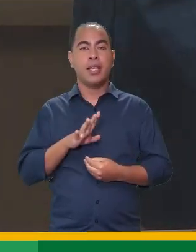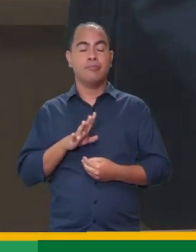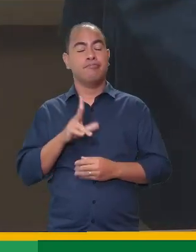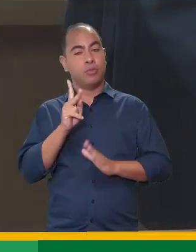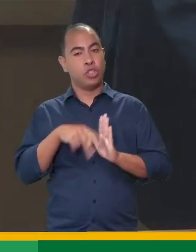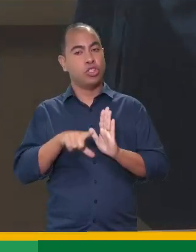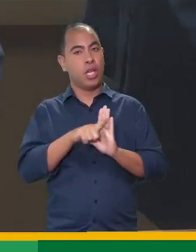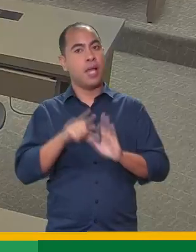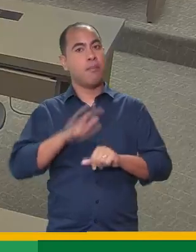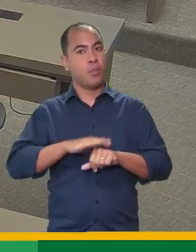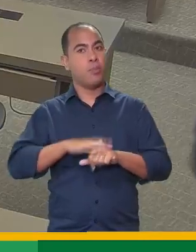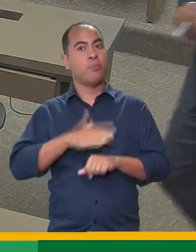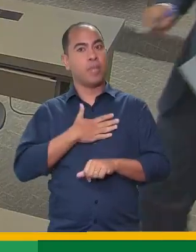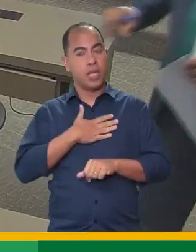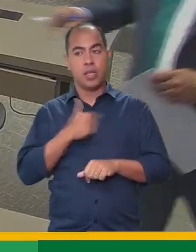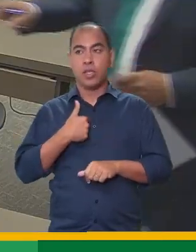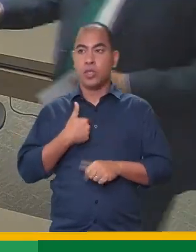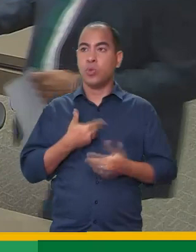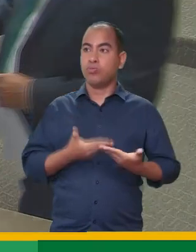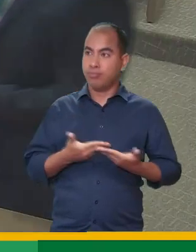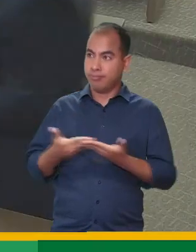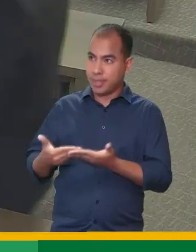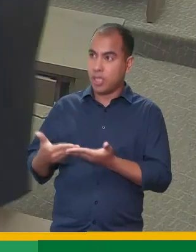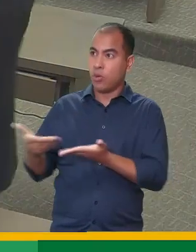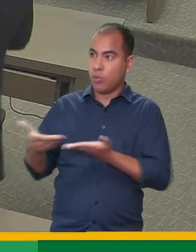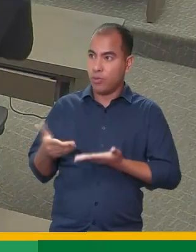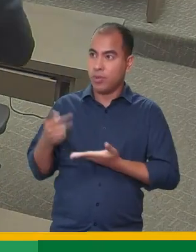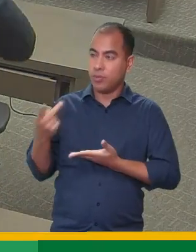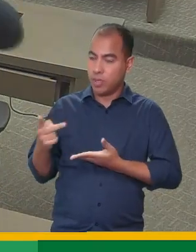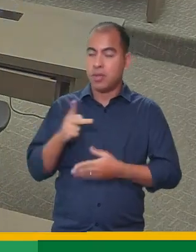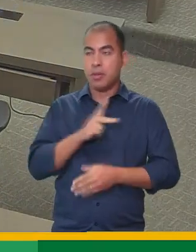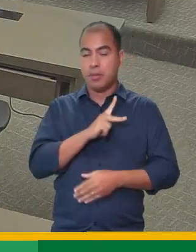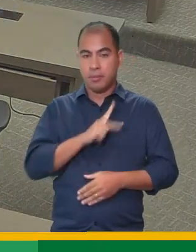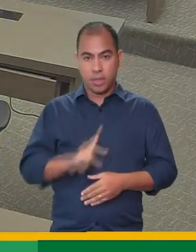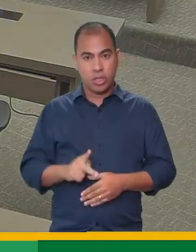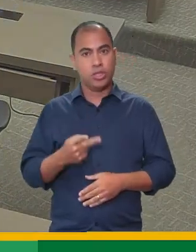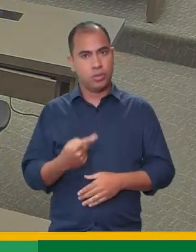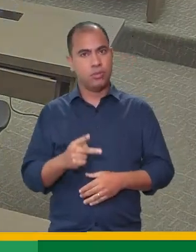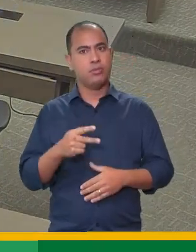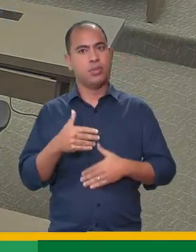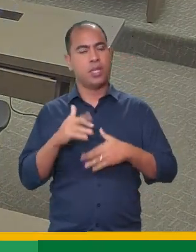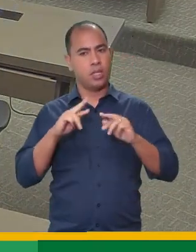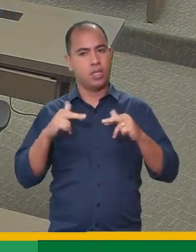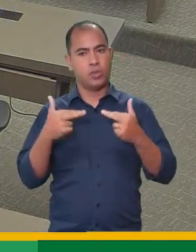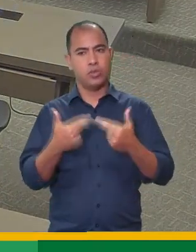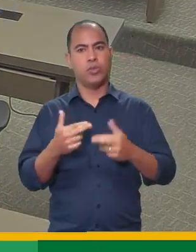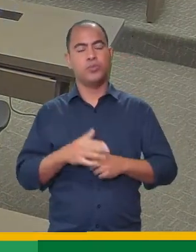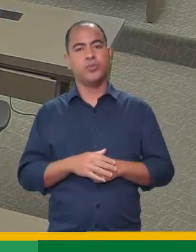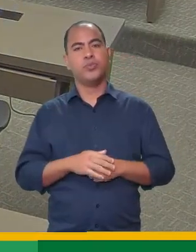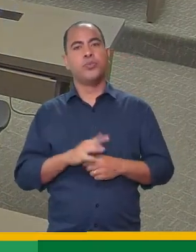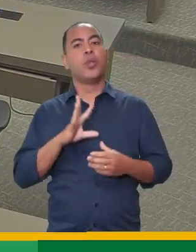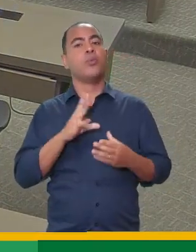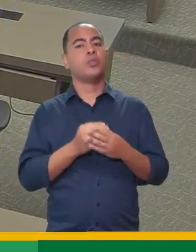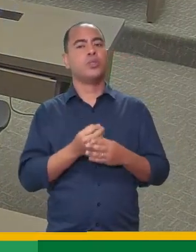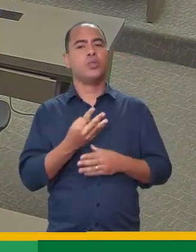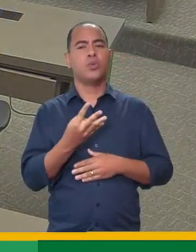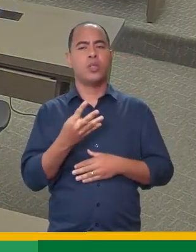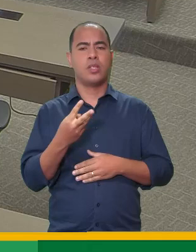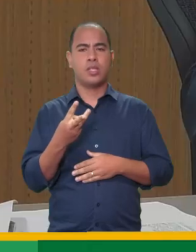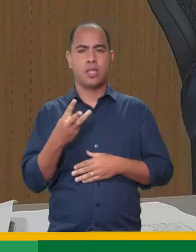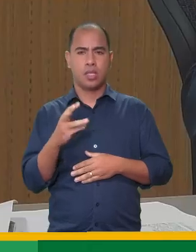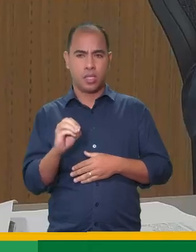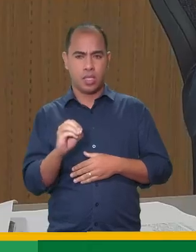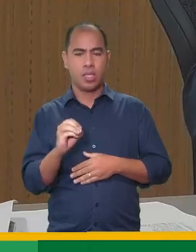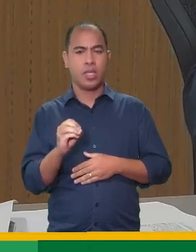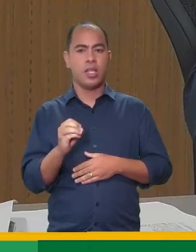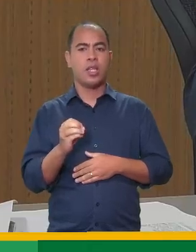projeto. Muito obrigado, deputado Tales. Então, o projeto 430 de 2023, de